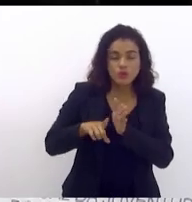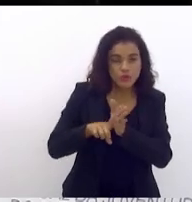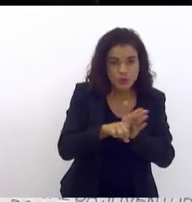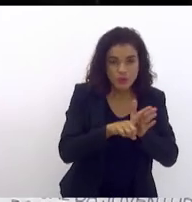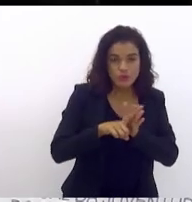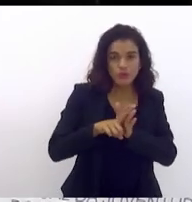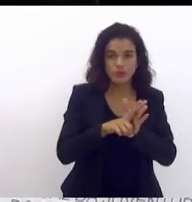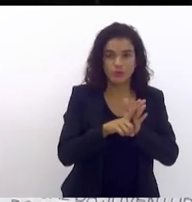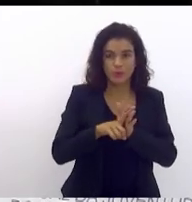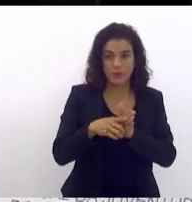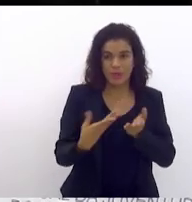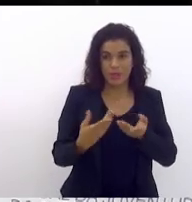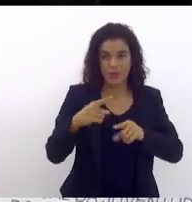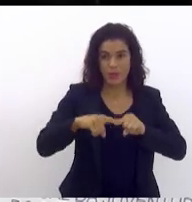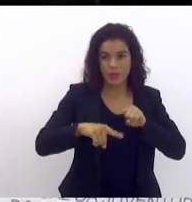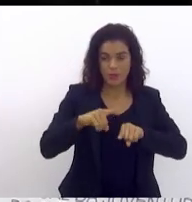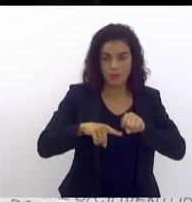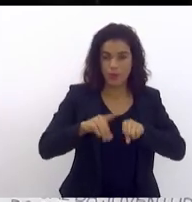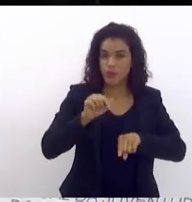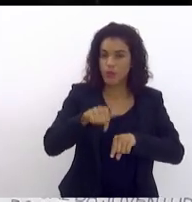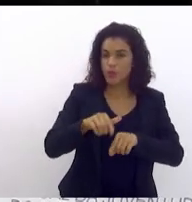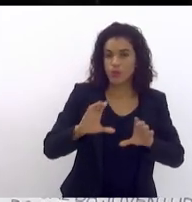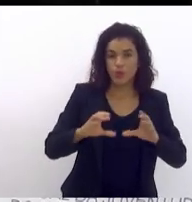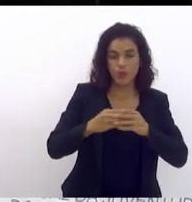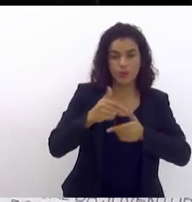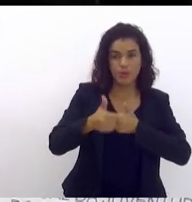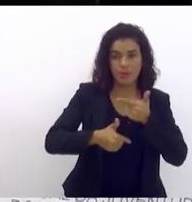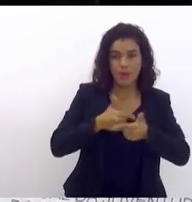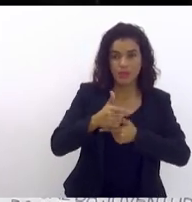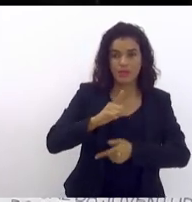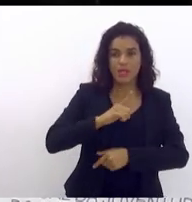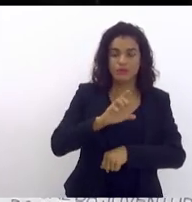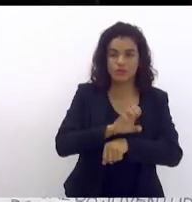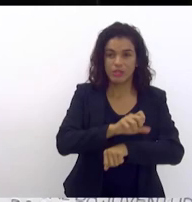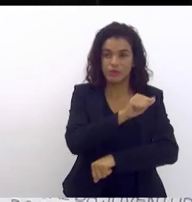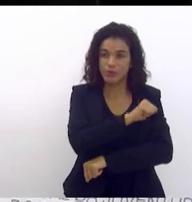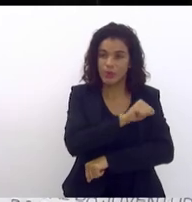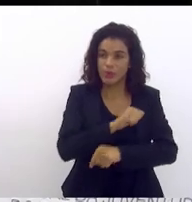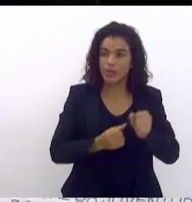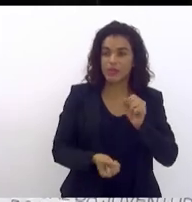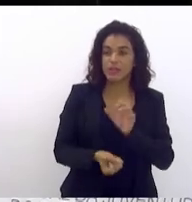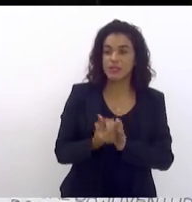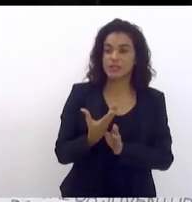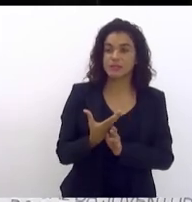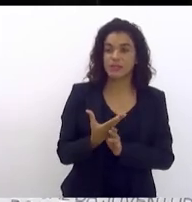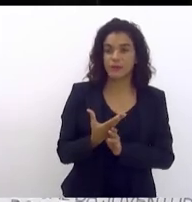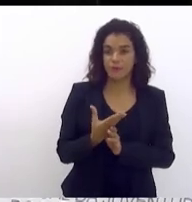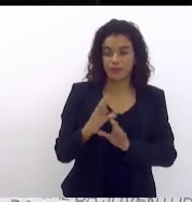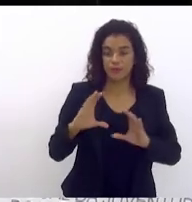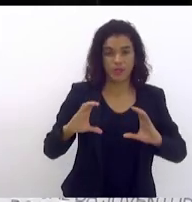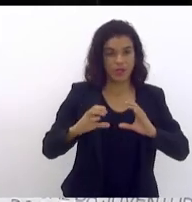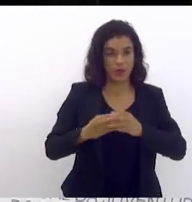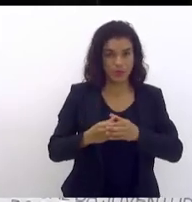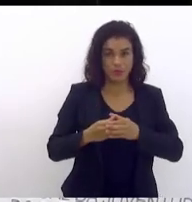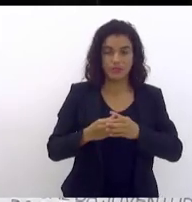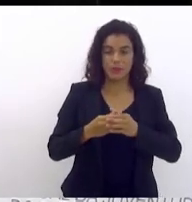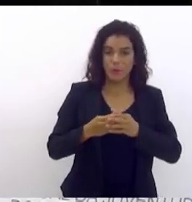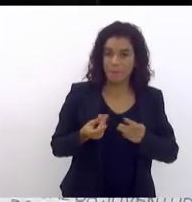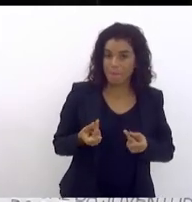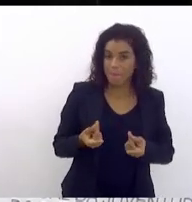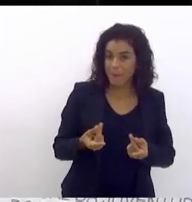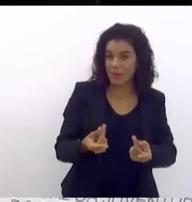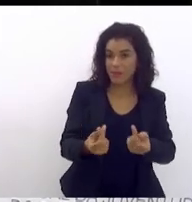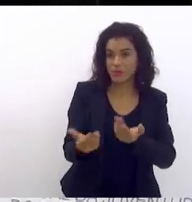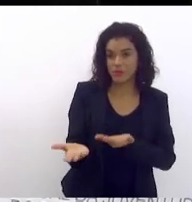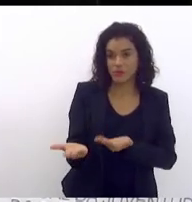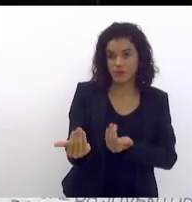como produto dessa frente parlamentar a gente tenha no estado do Rio de Janeiro a criação né da comissão permanente de